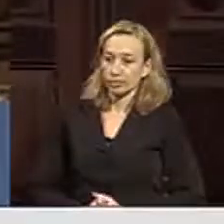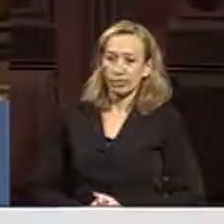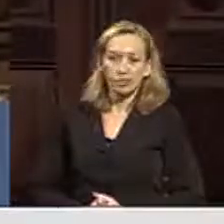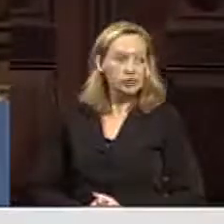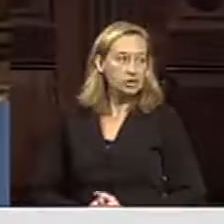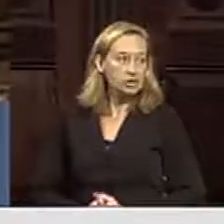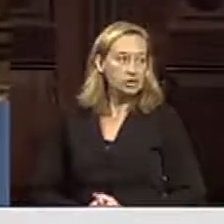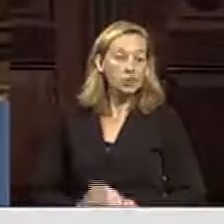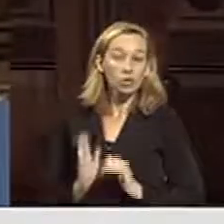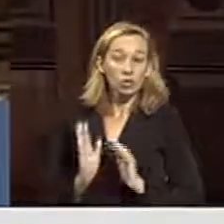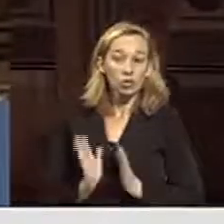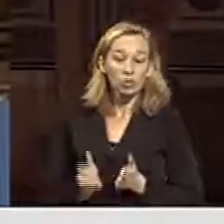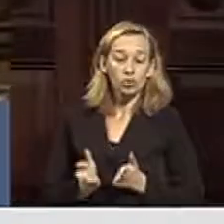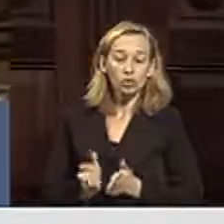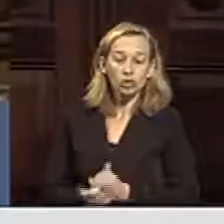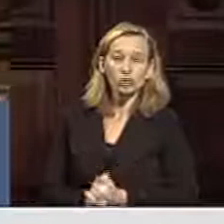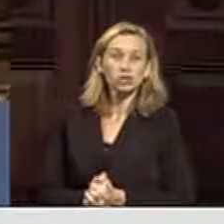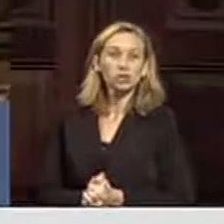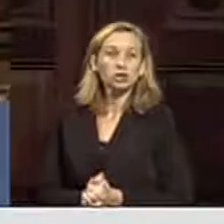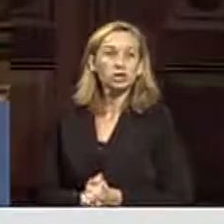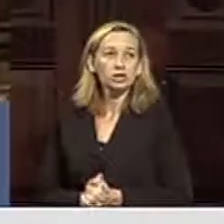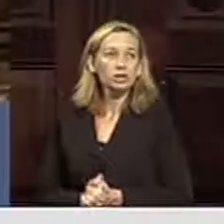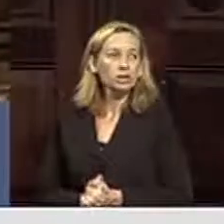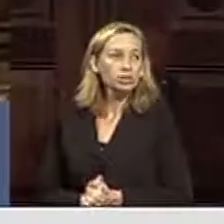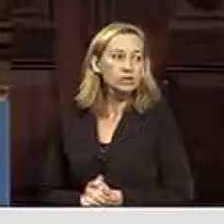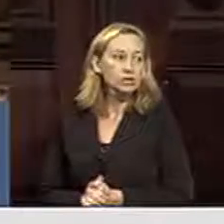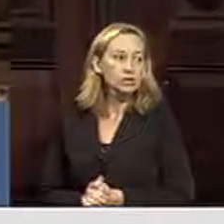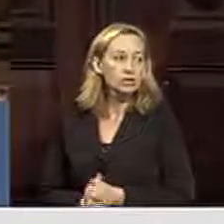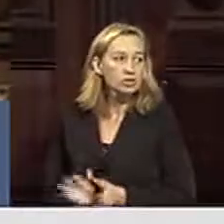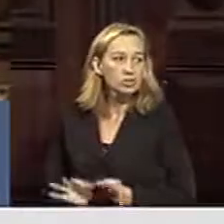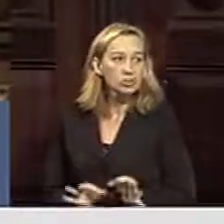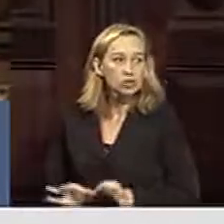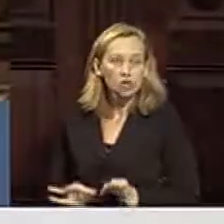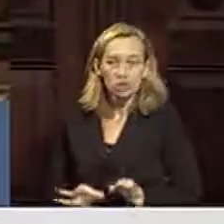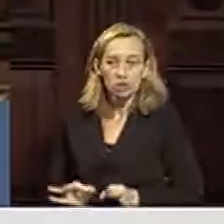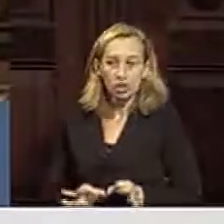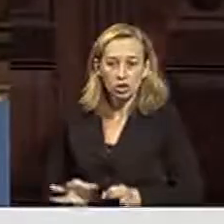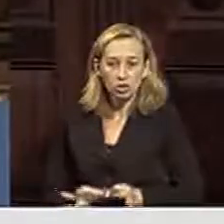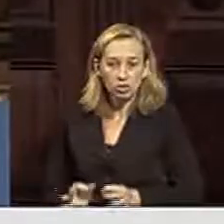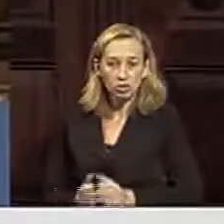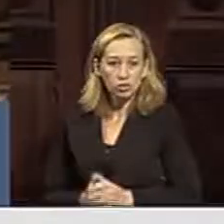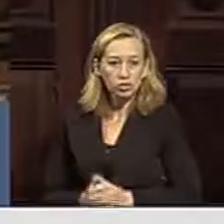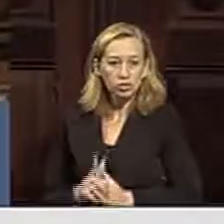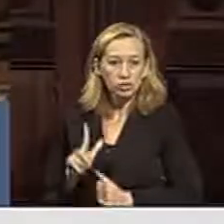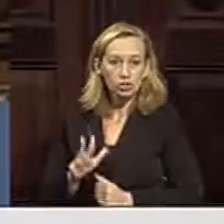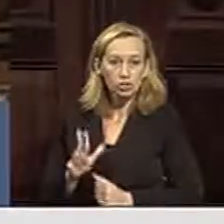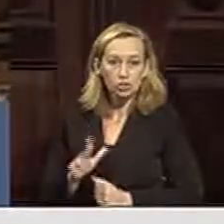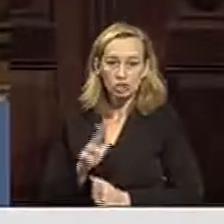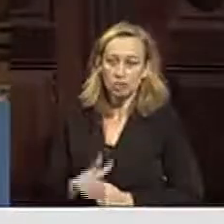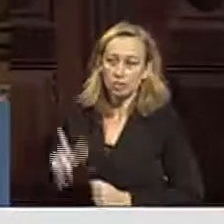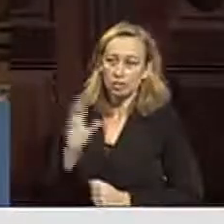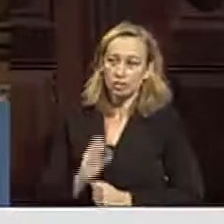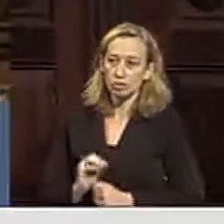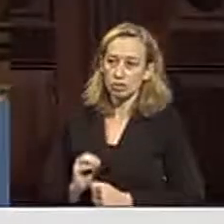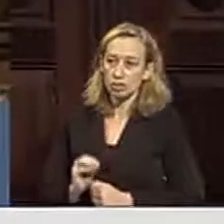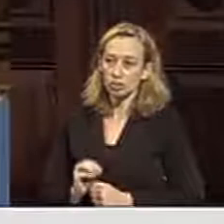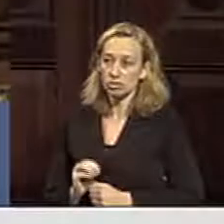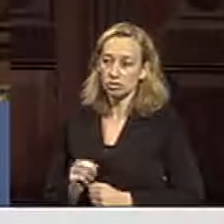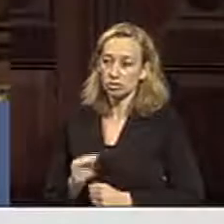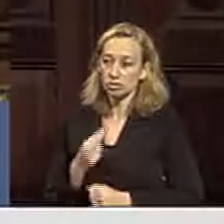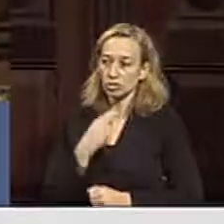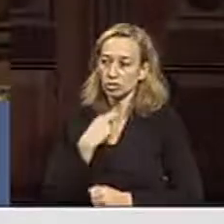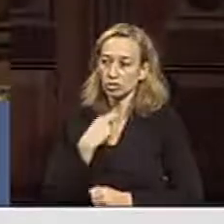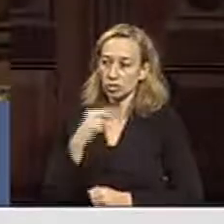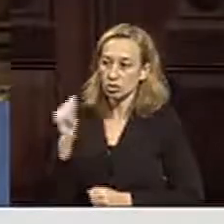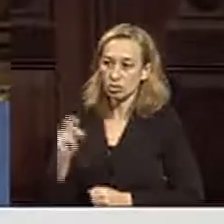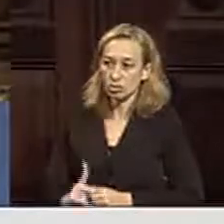hoje, infelizmente, 2 projetos meus que estavam em pauta não puderam ser aprovados. Um deles, que eu quero tratar aqui na